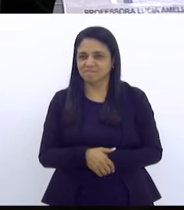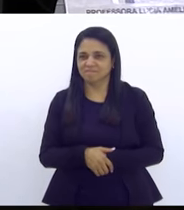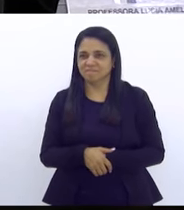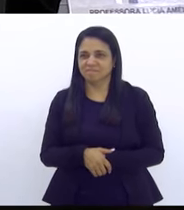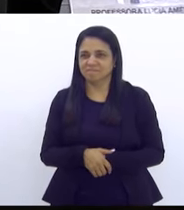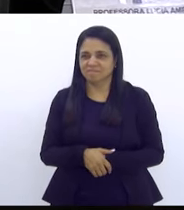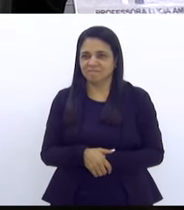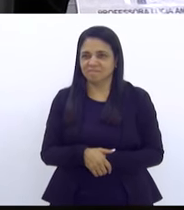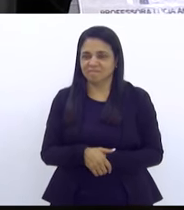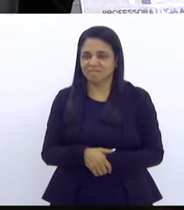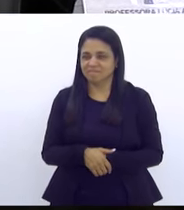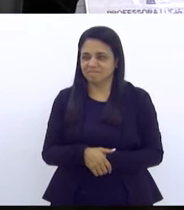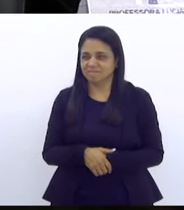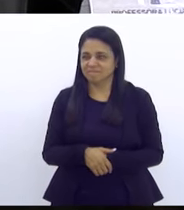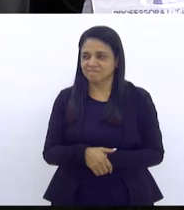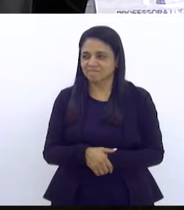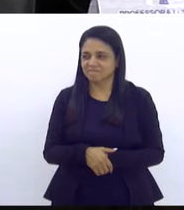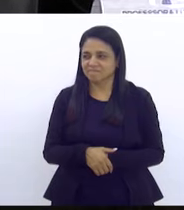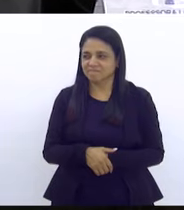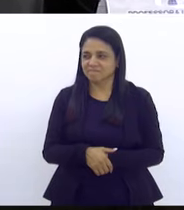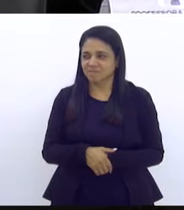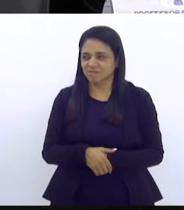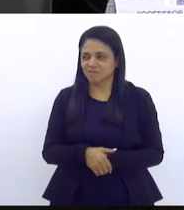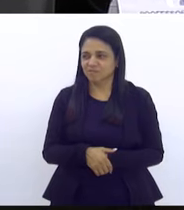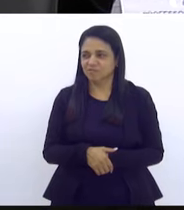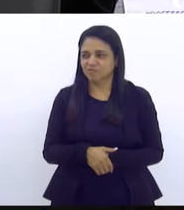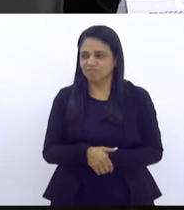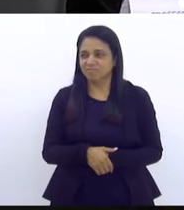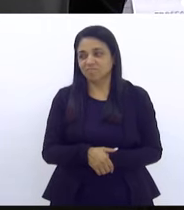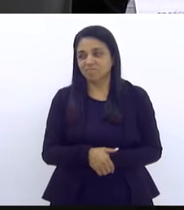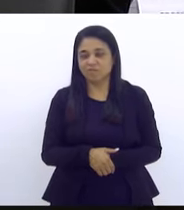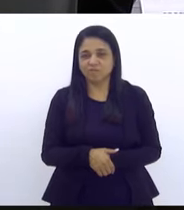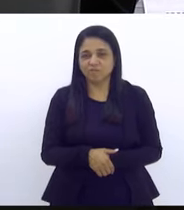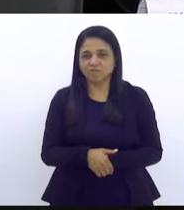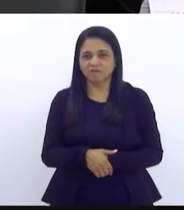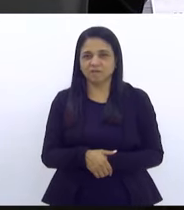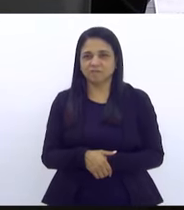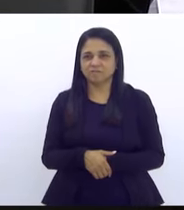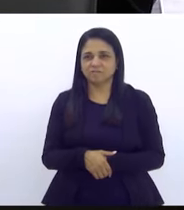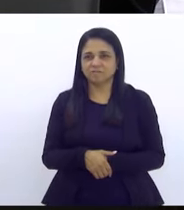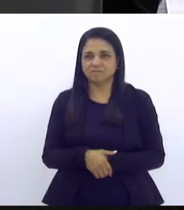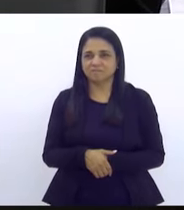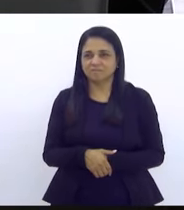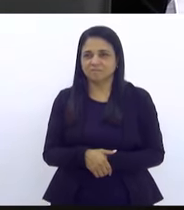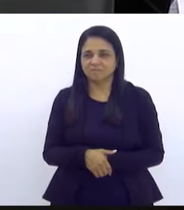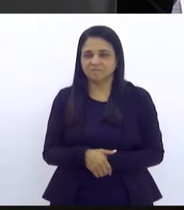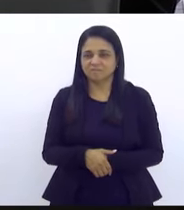Thank you.